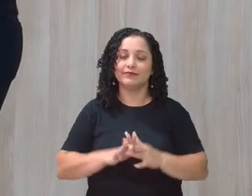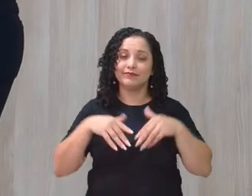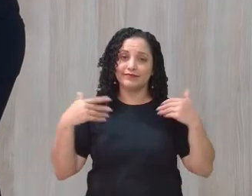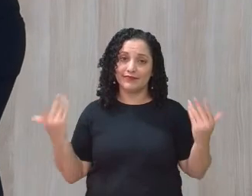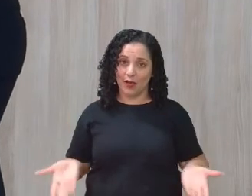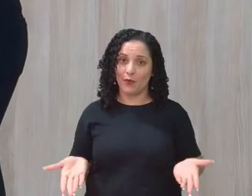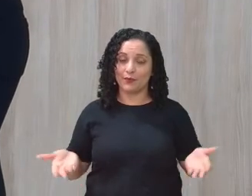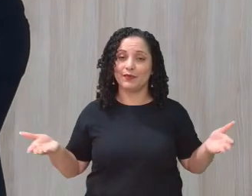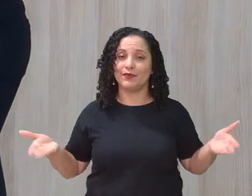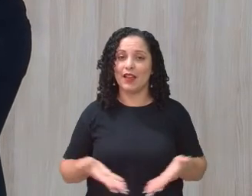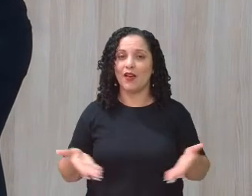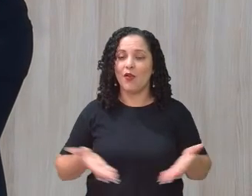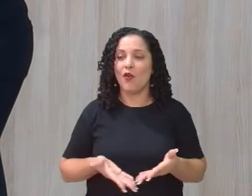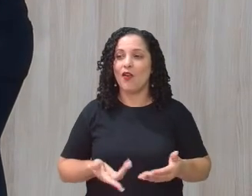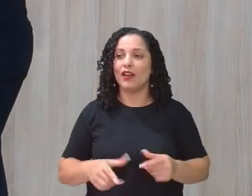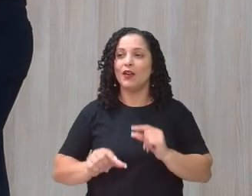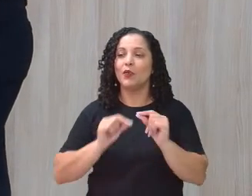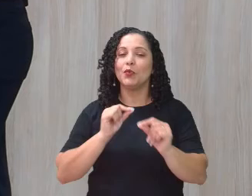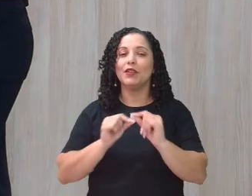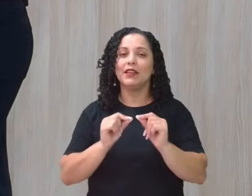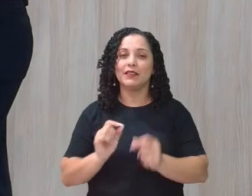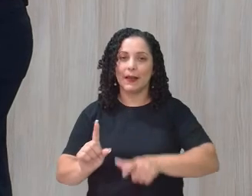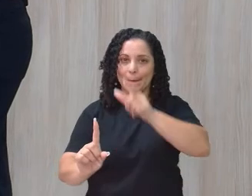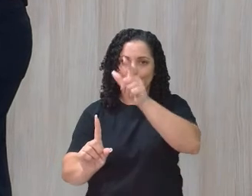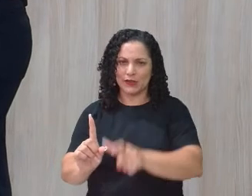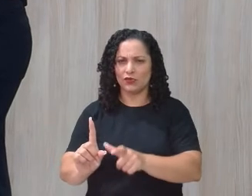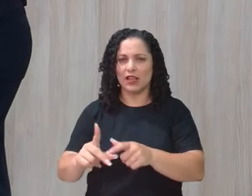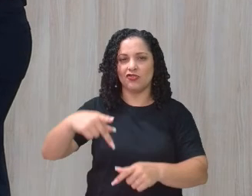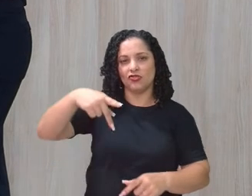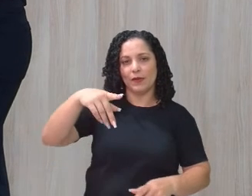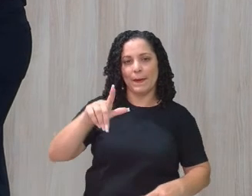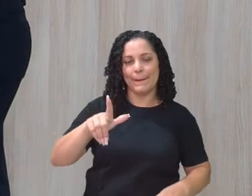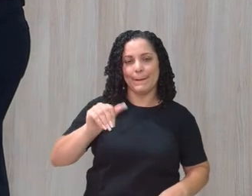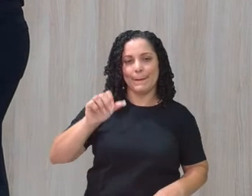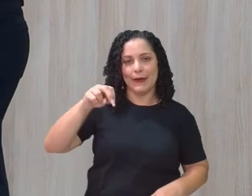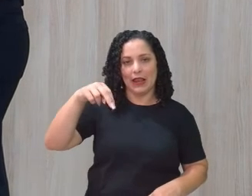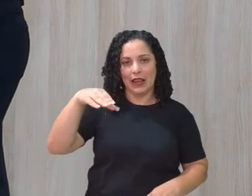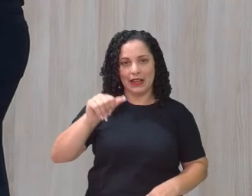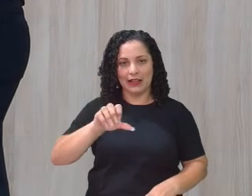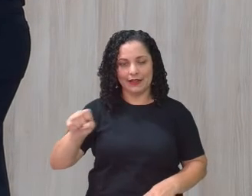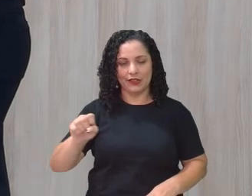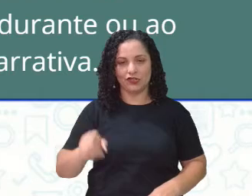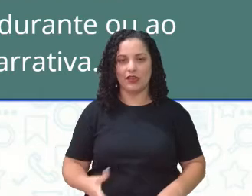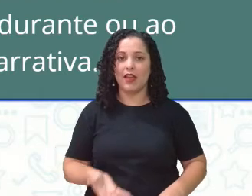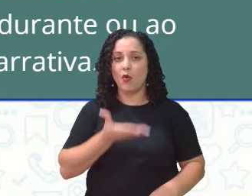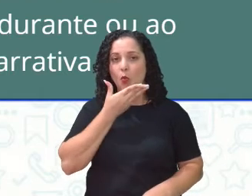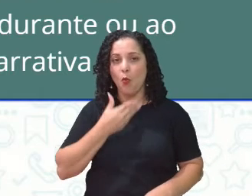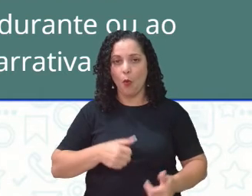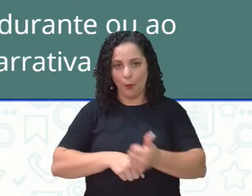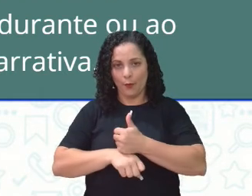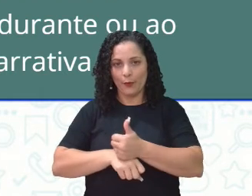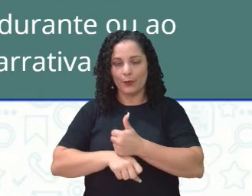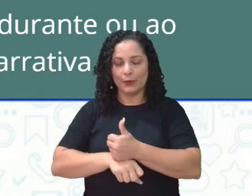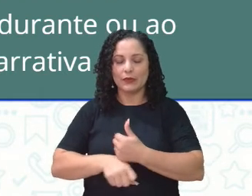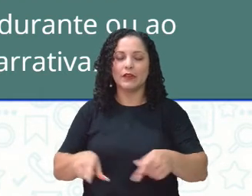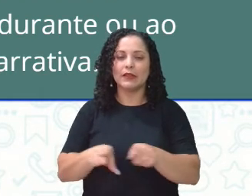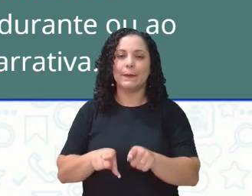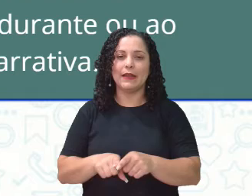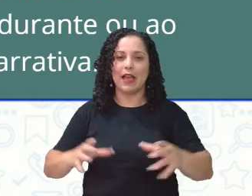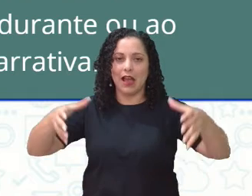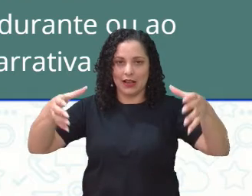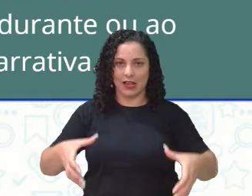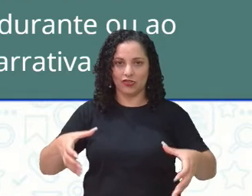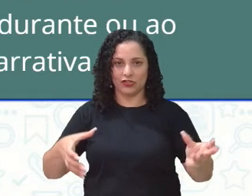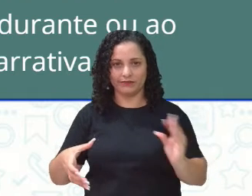Então, aí a gente volta para personagens planas, que era o que eu estava comentando com vocês, de que o carteiro e a caixa de correio são constituídas de uma